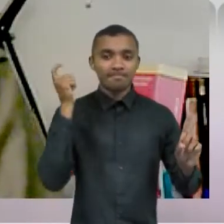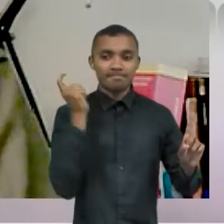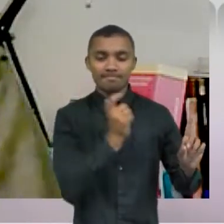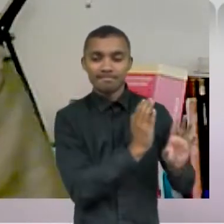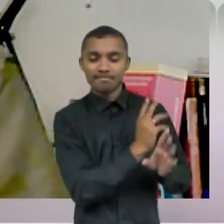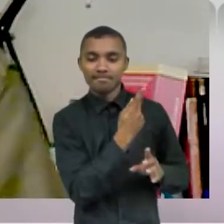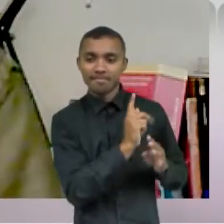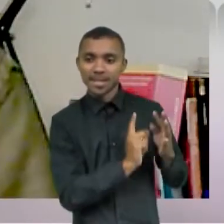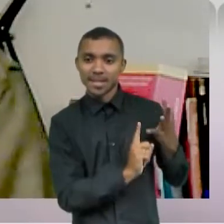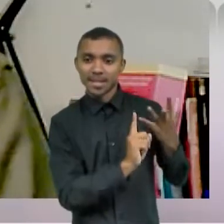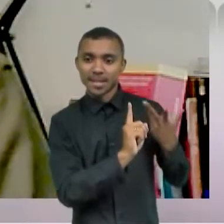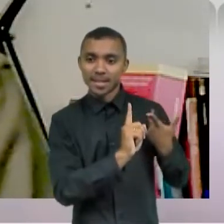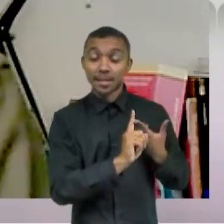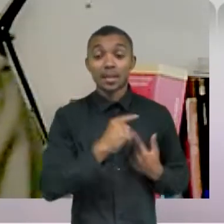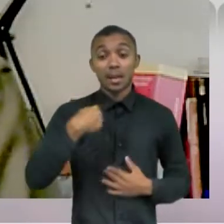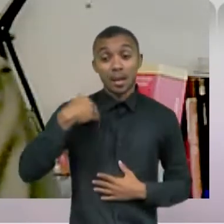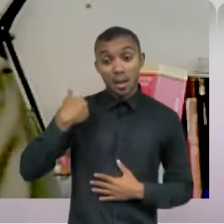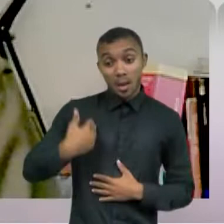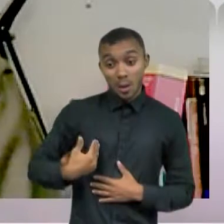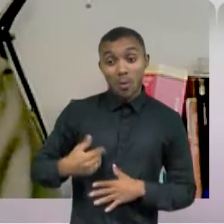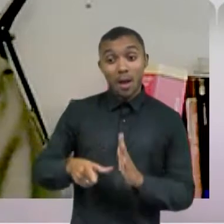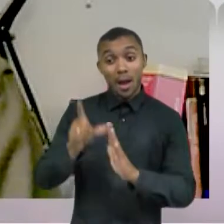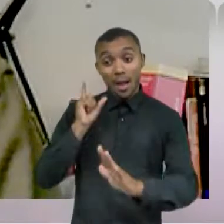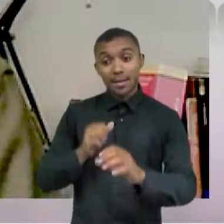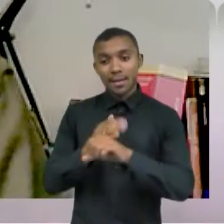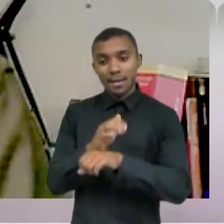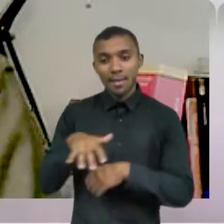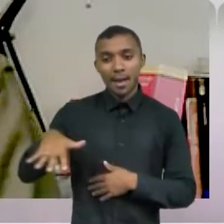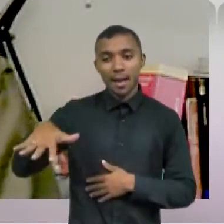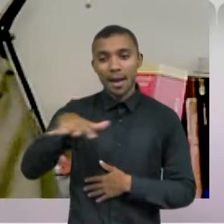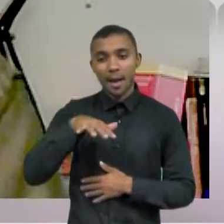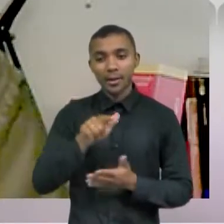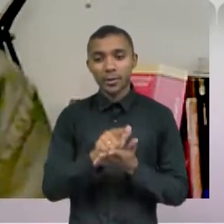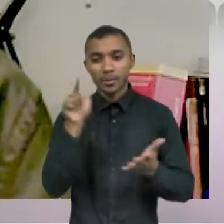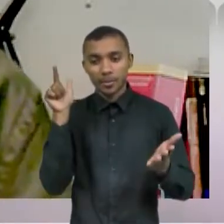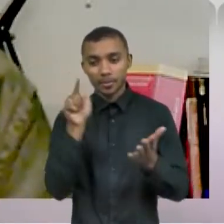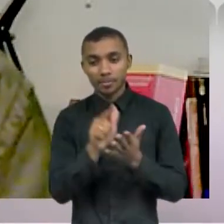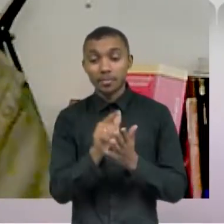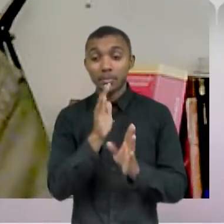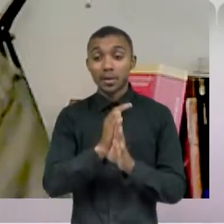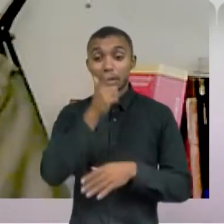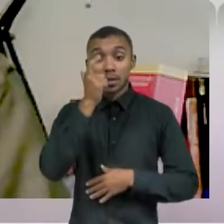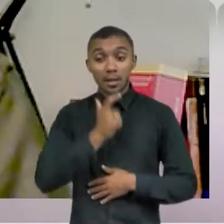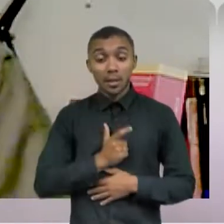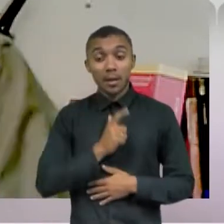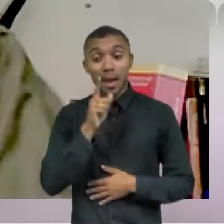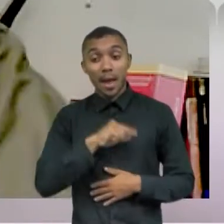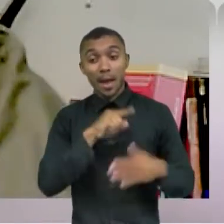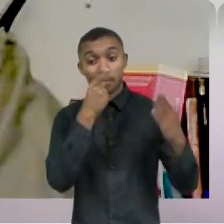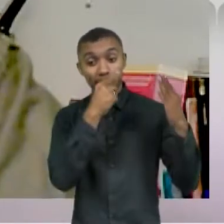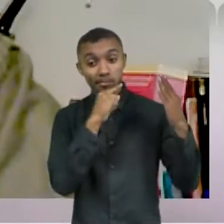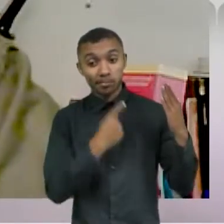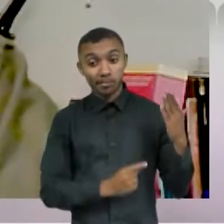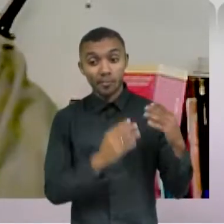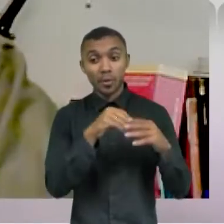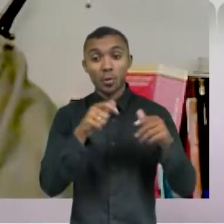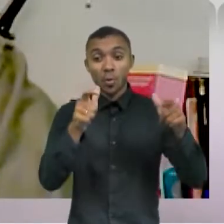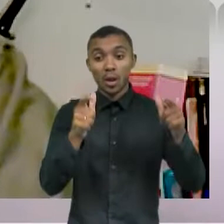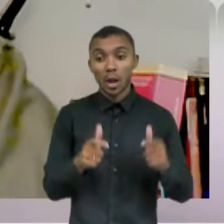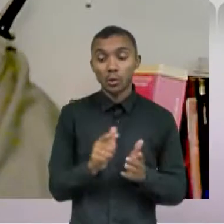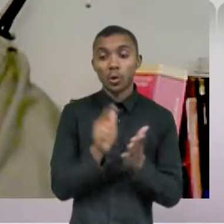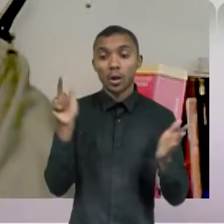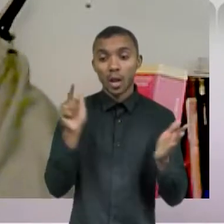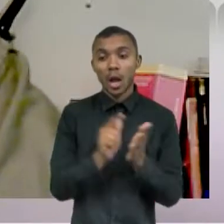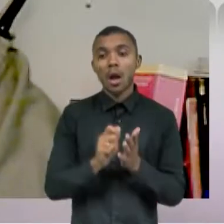curiosidade. Eu próprio comecei na carreira jornalística como revisor no Diário do Nordeste,